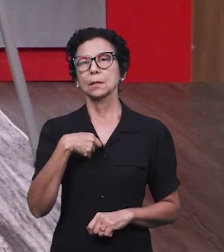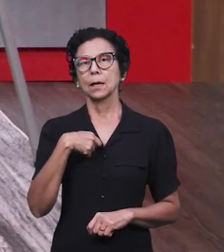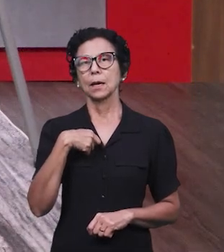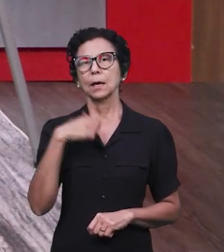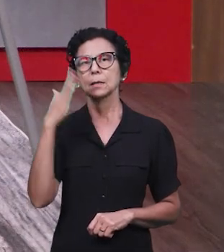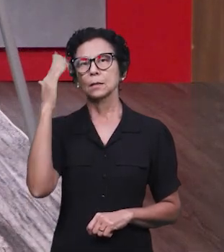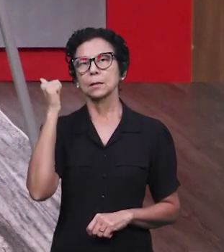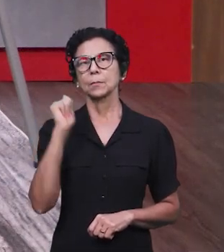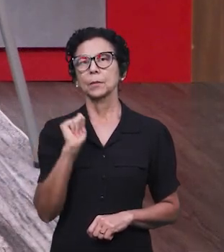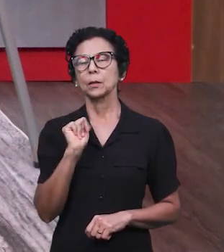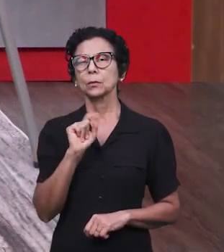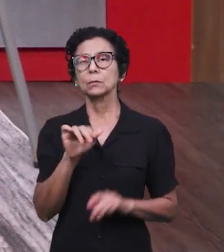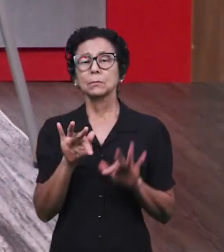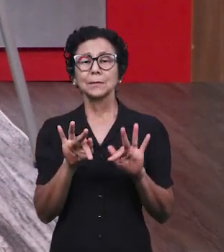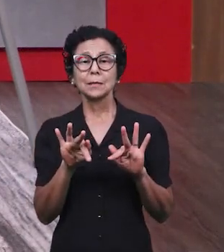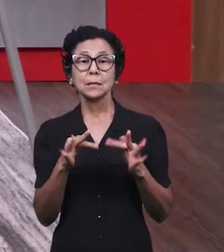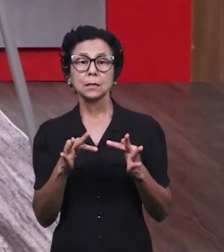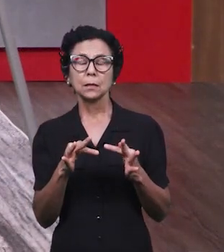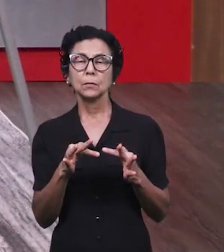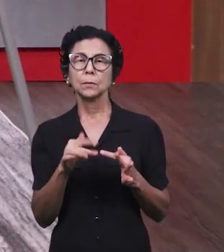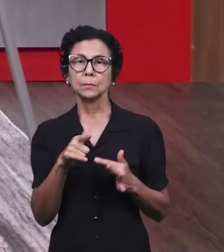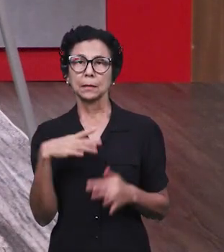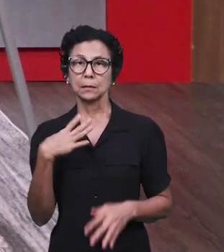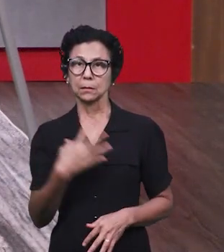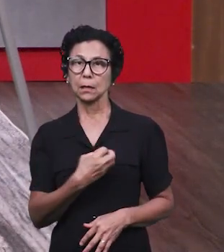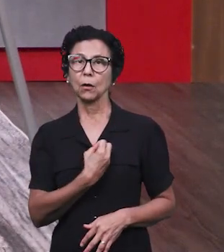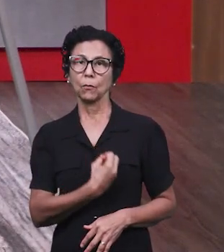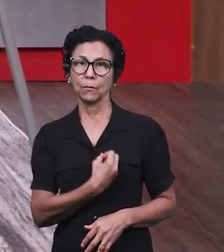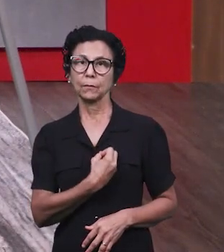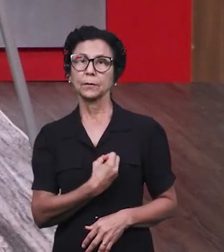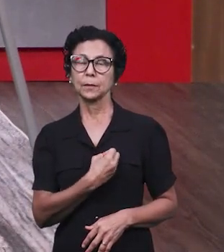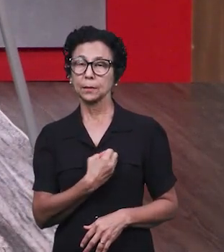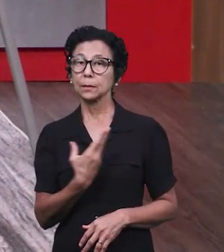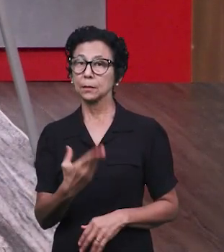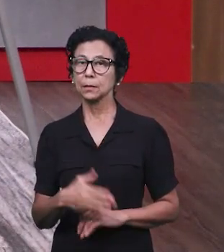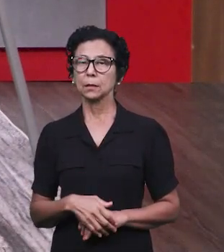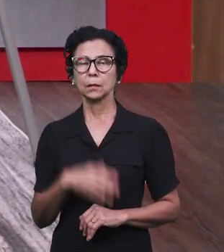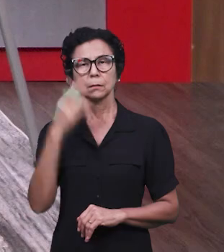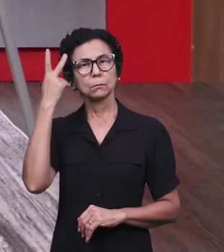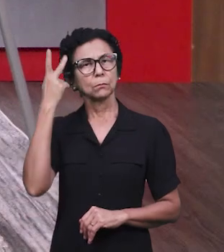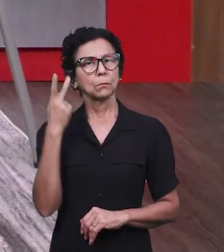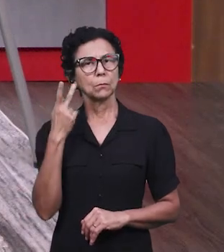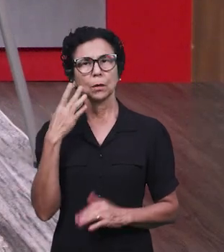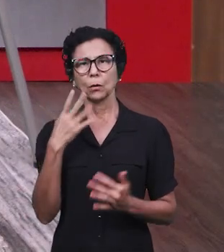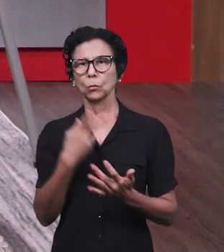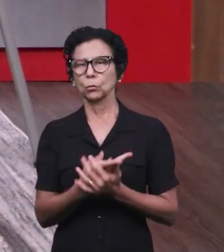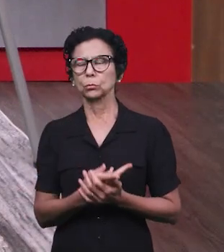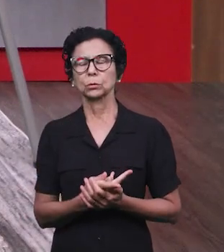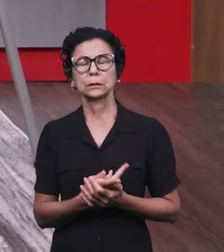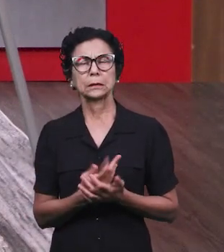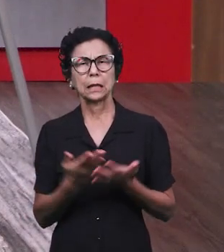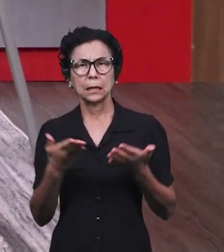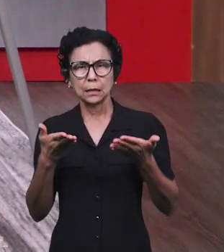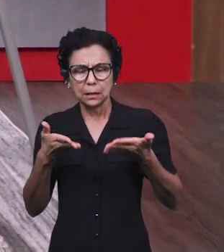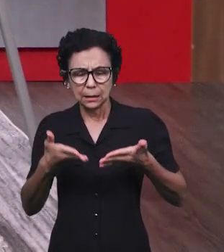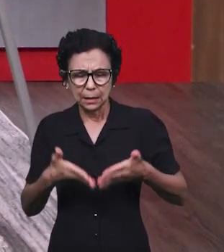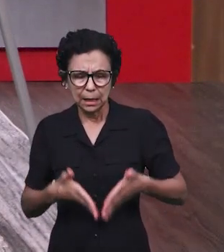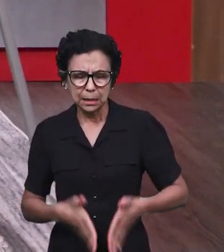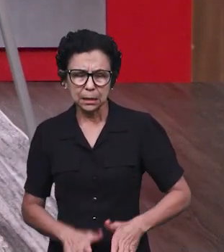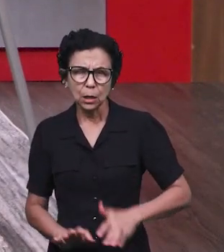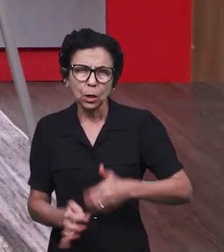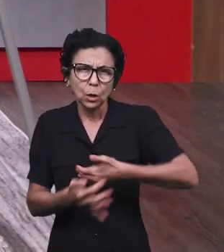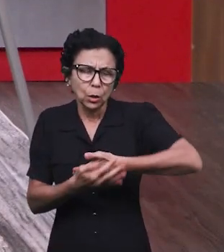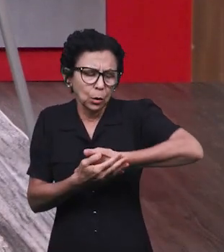é um procedimento tão simples, mas que salva a vida, que isso é comum em recém-nascidos, em crianças, que